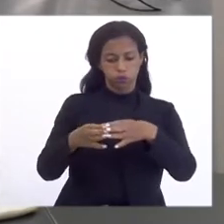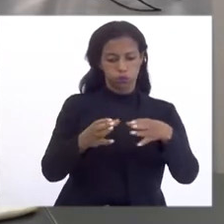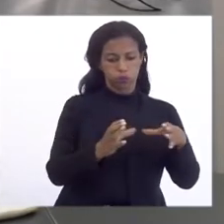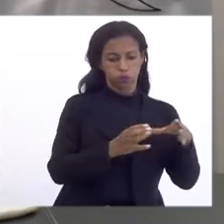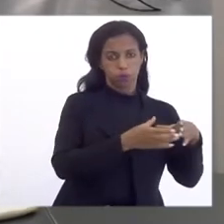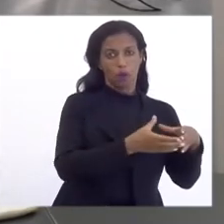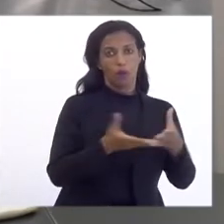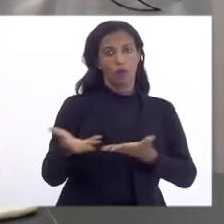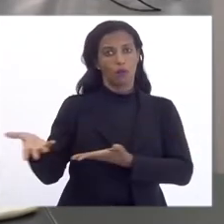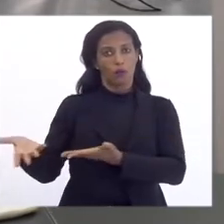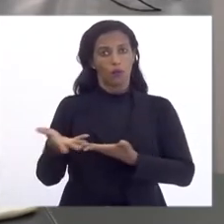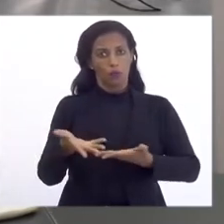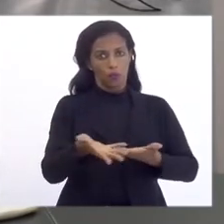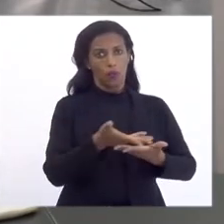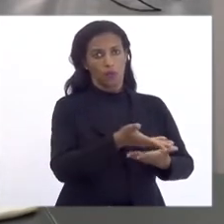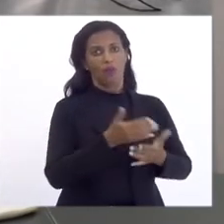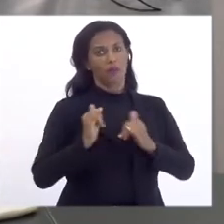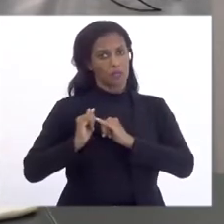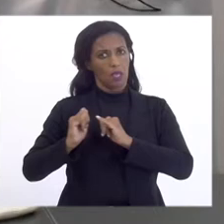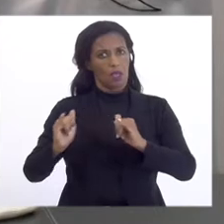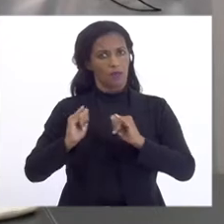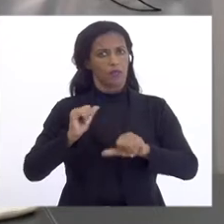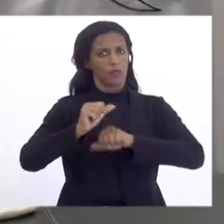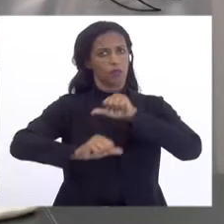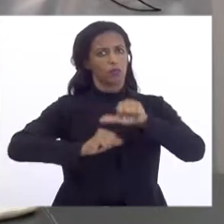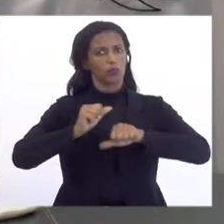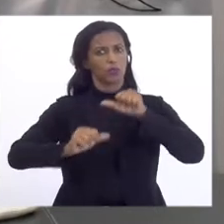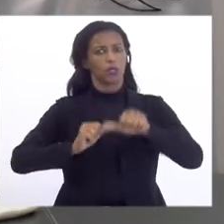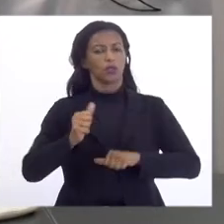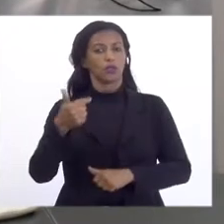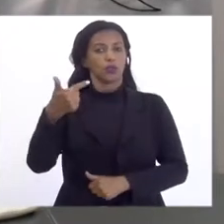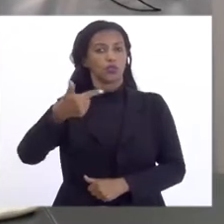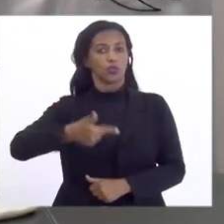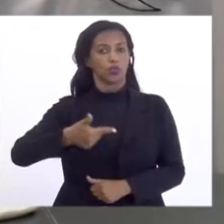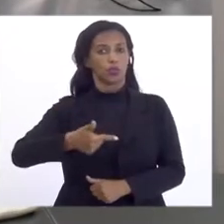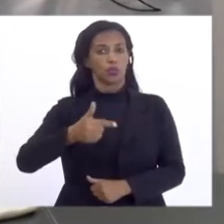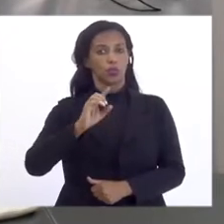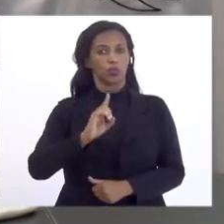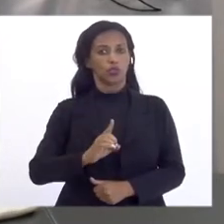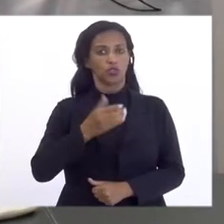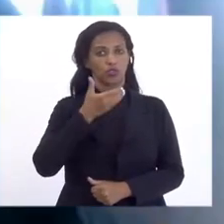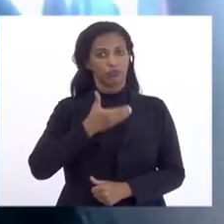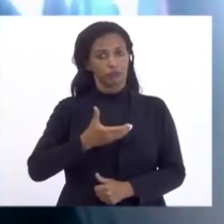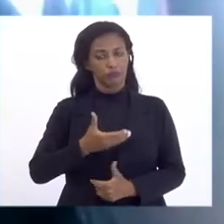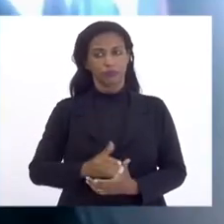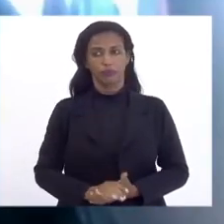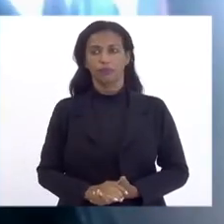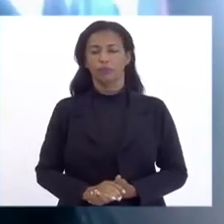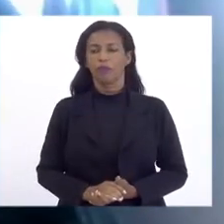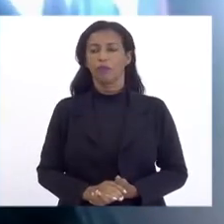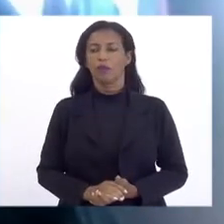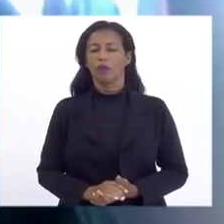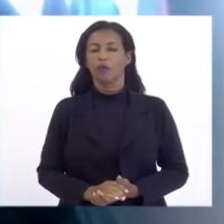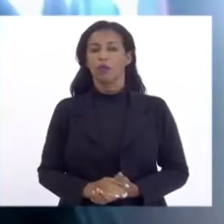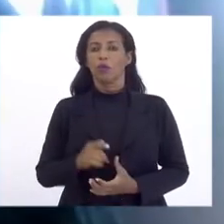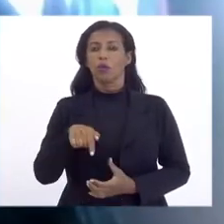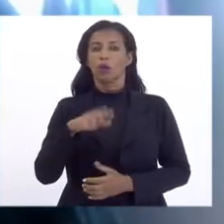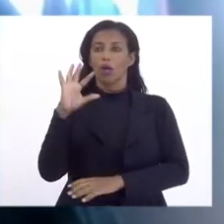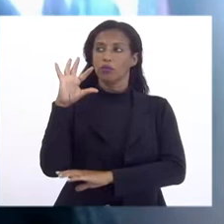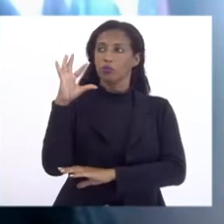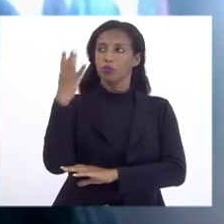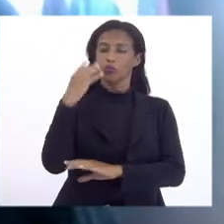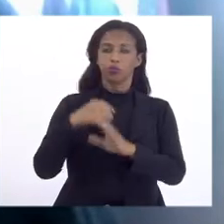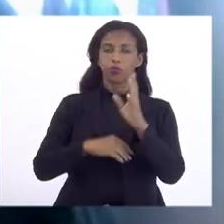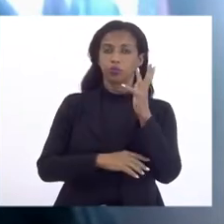convidadas e todas serão avisadas da mudança de data para o dia 2. Sim, mas no caso 2. Da Comissão de Meio Ambiente, a gente tinha deliberado que era uma